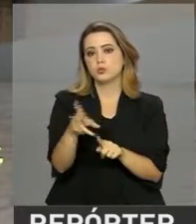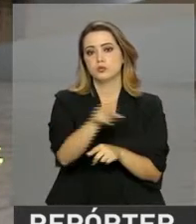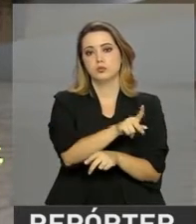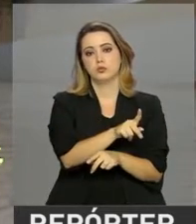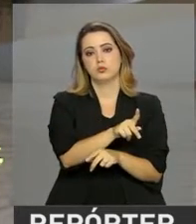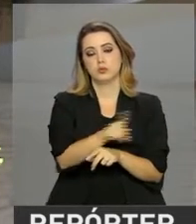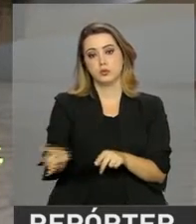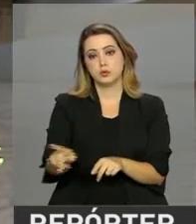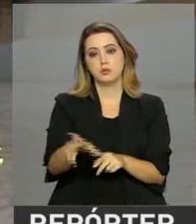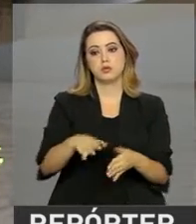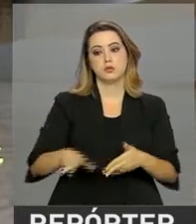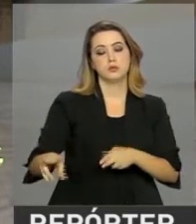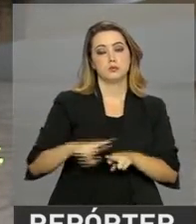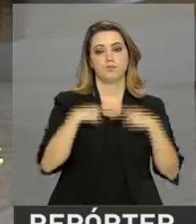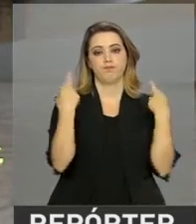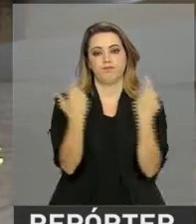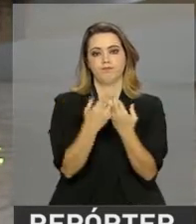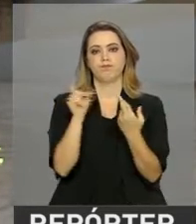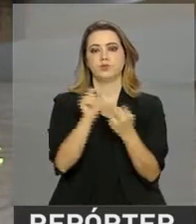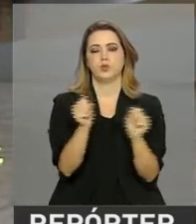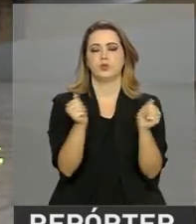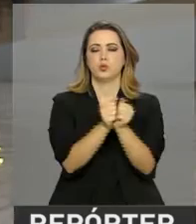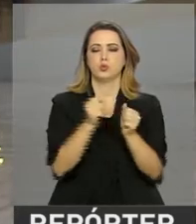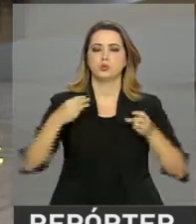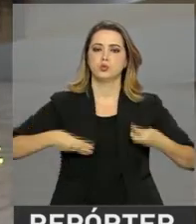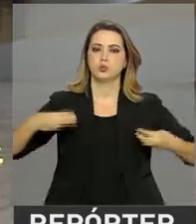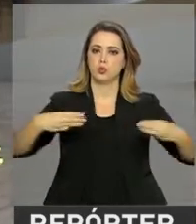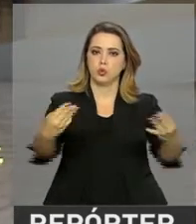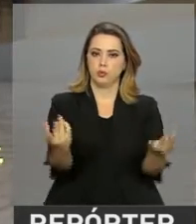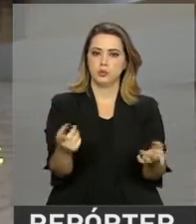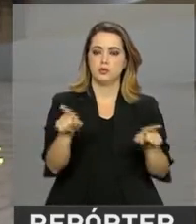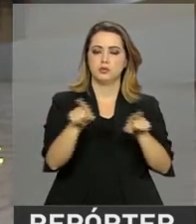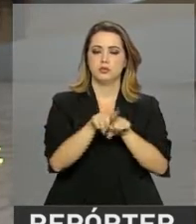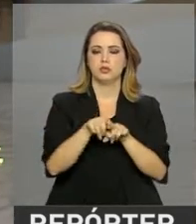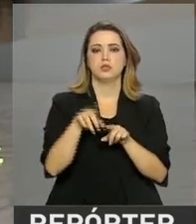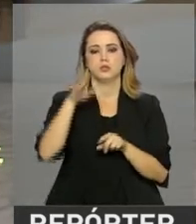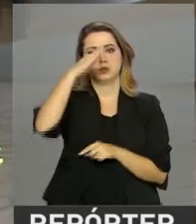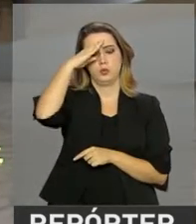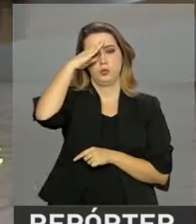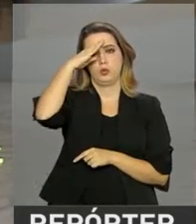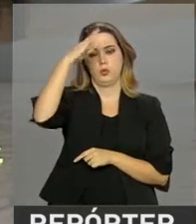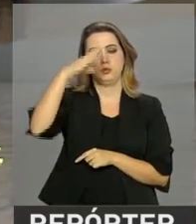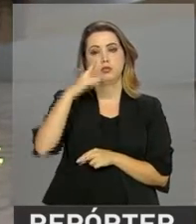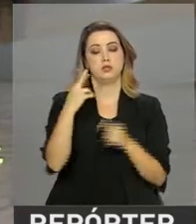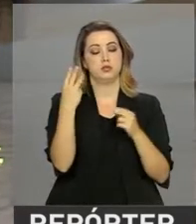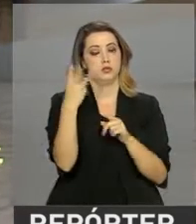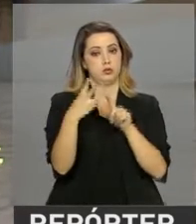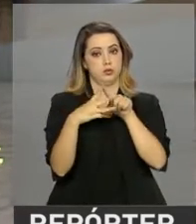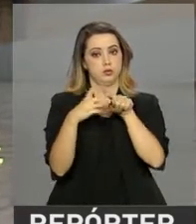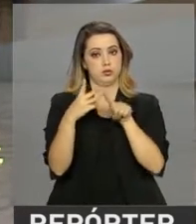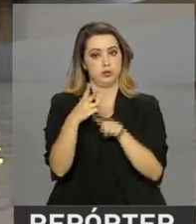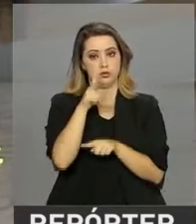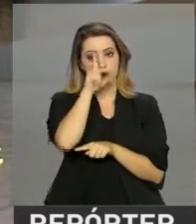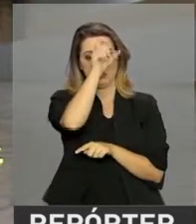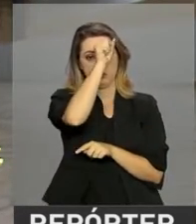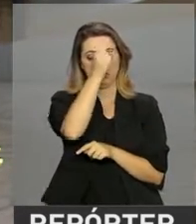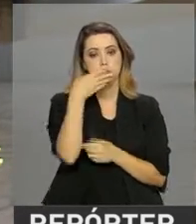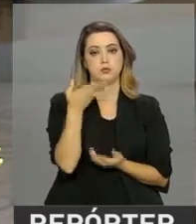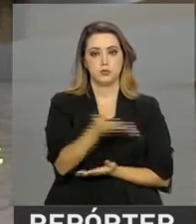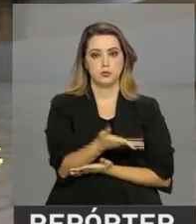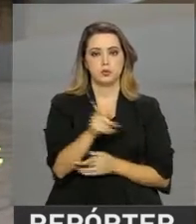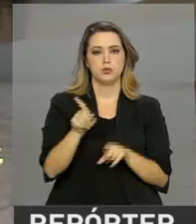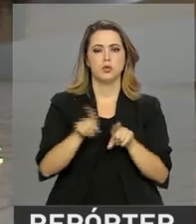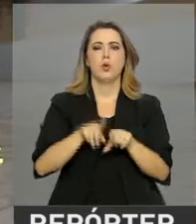o senador Renan Calheiros, além de ministros e os comandantes das três forças, Marinha, Exército e Aeronáutica. Na